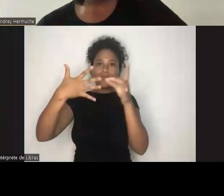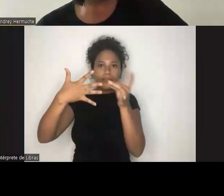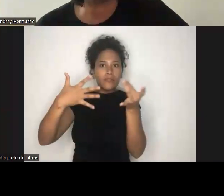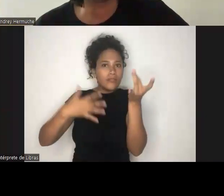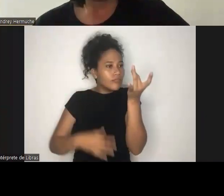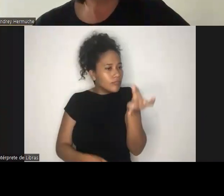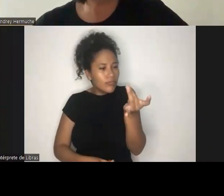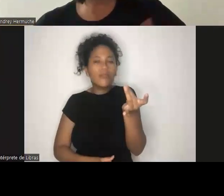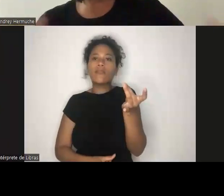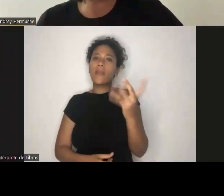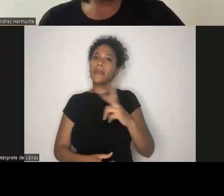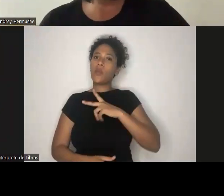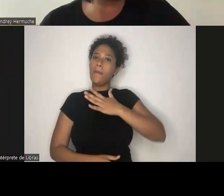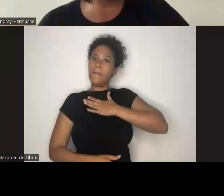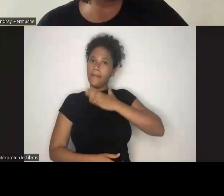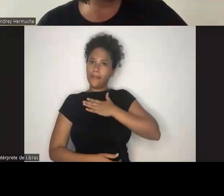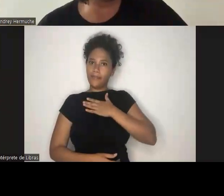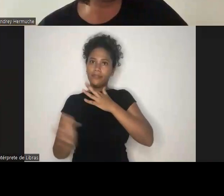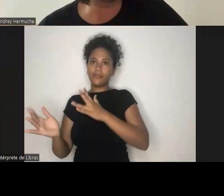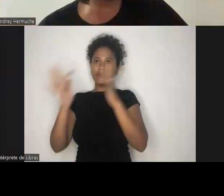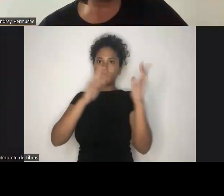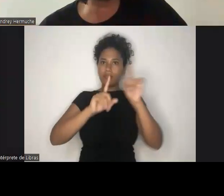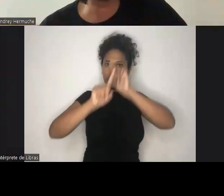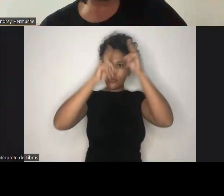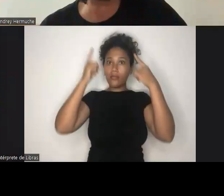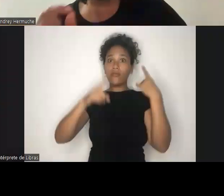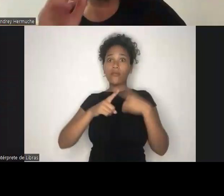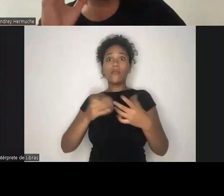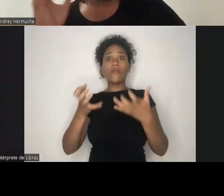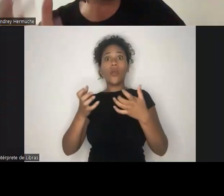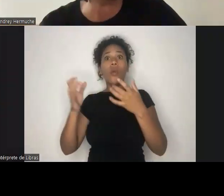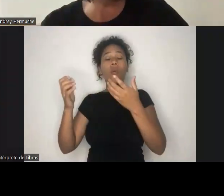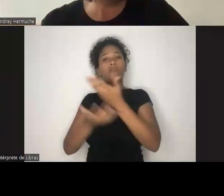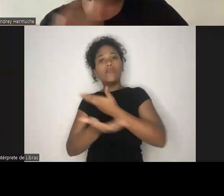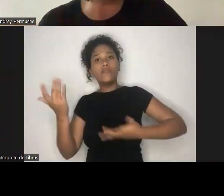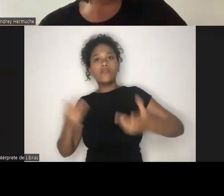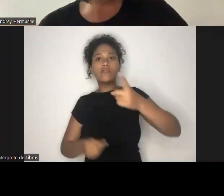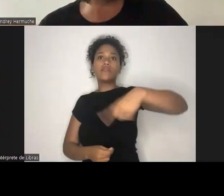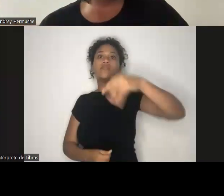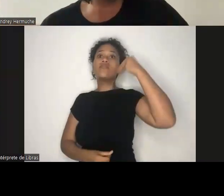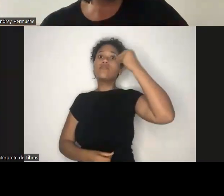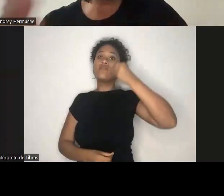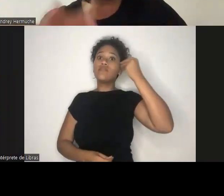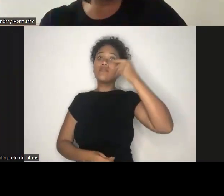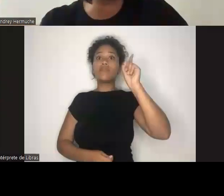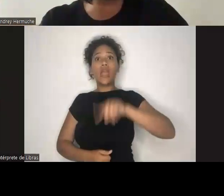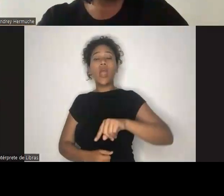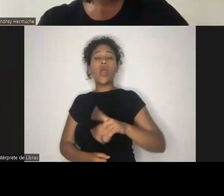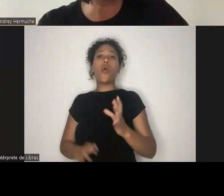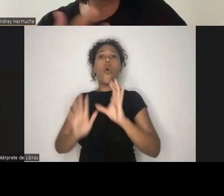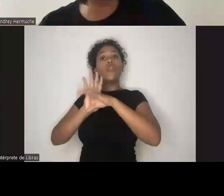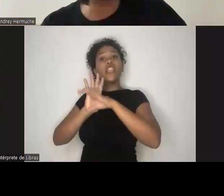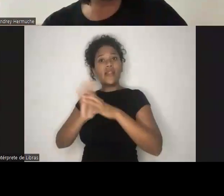é meu nesse processo criativo que eu tô compartilhando com vocês que são experiências de conceito e depois